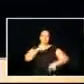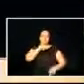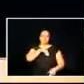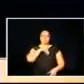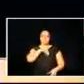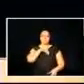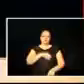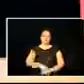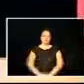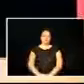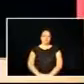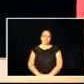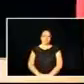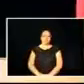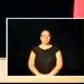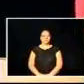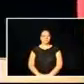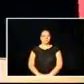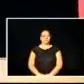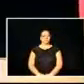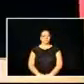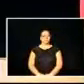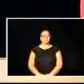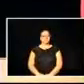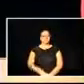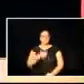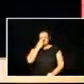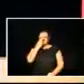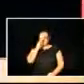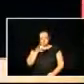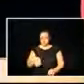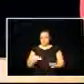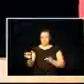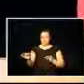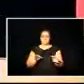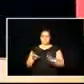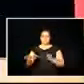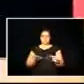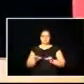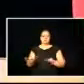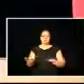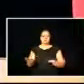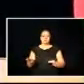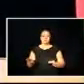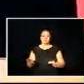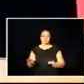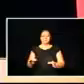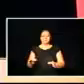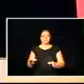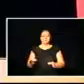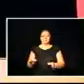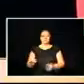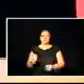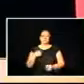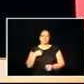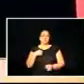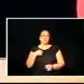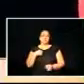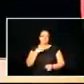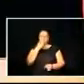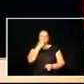Bem, mas olhando aqui para o projeto, embora eu considere aqui necessidades